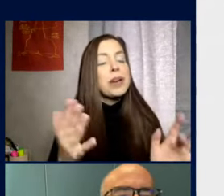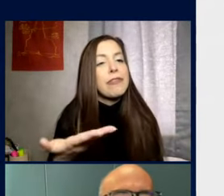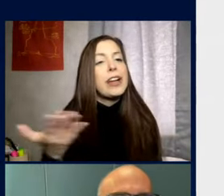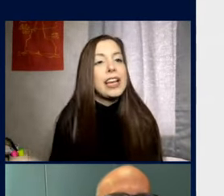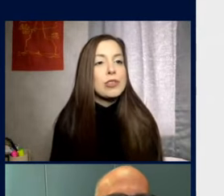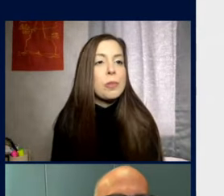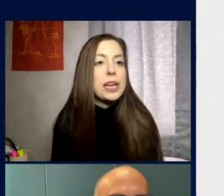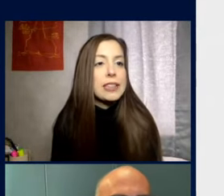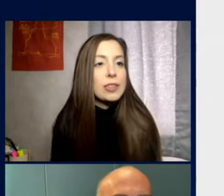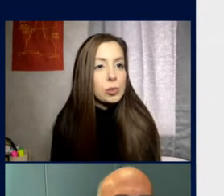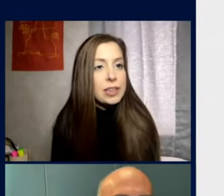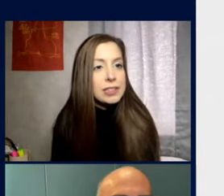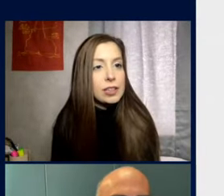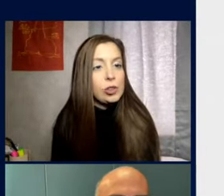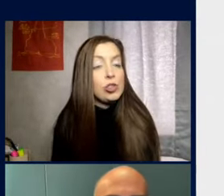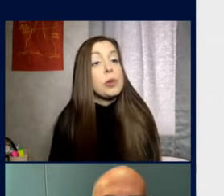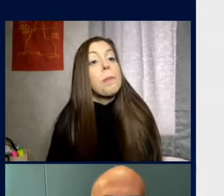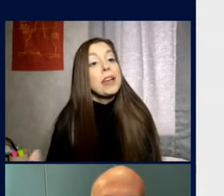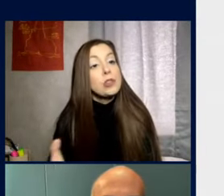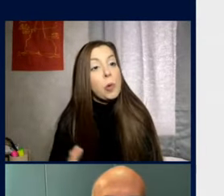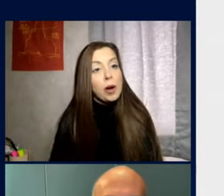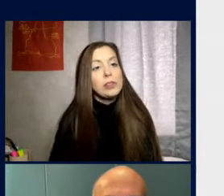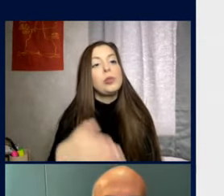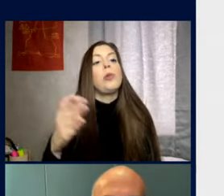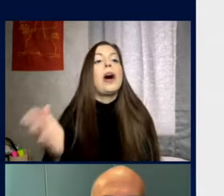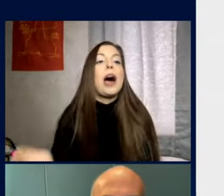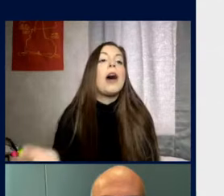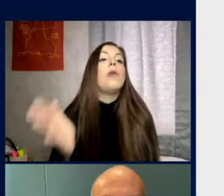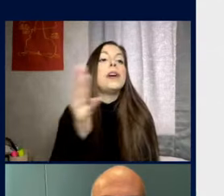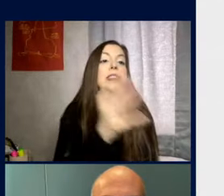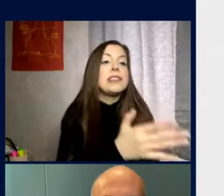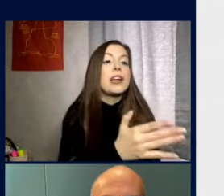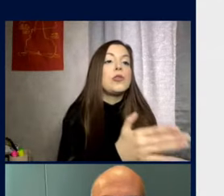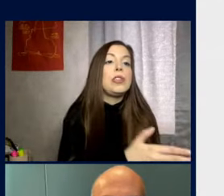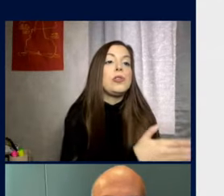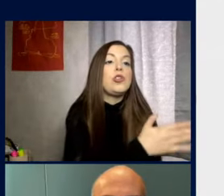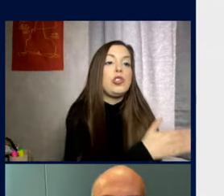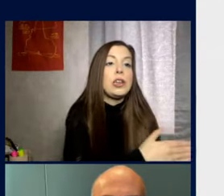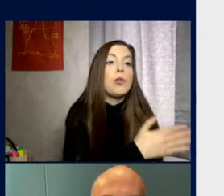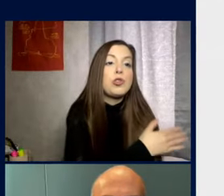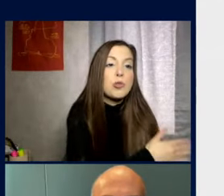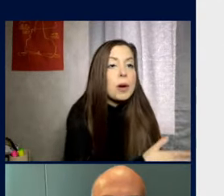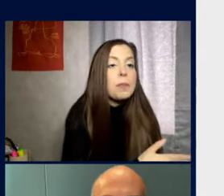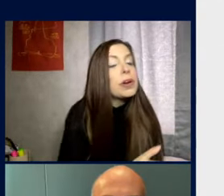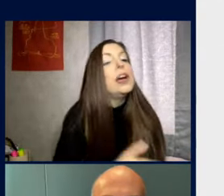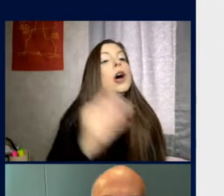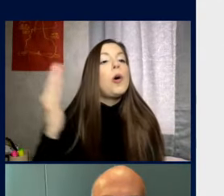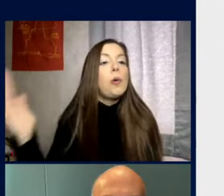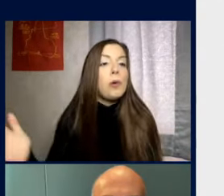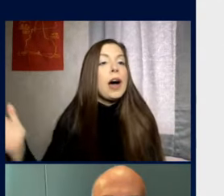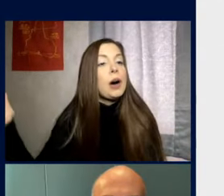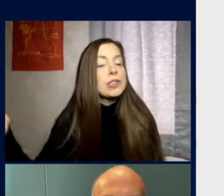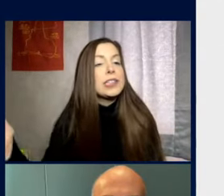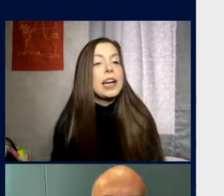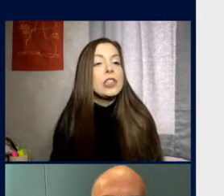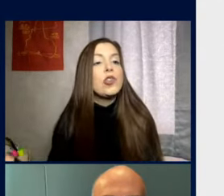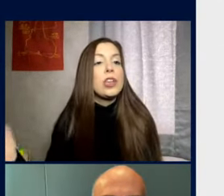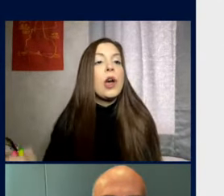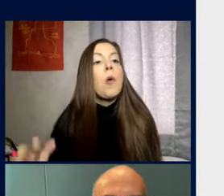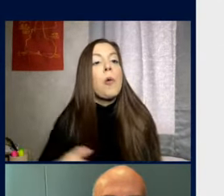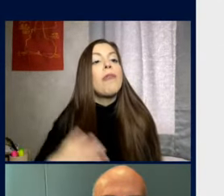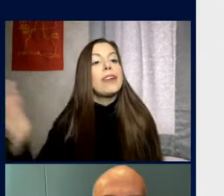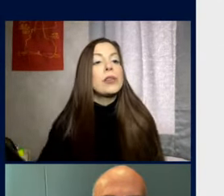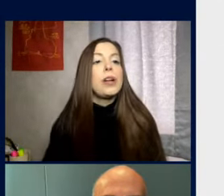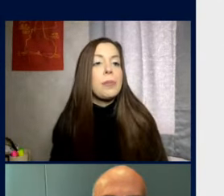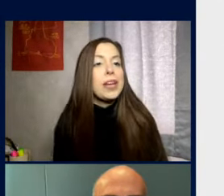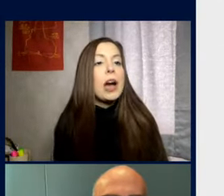confortáveis para falar sobre a questão do Assange. Mas quando os Estados Unidos tinham o Trump, a Austrália tinha